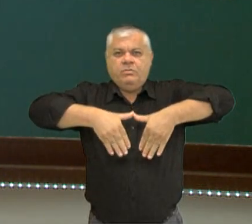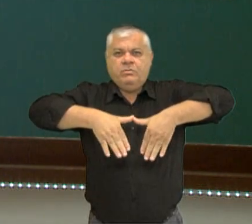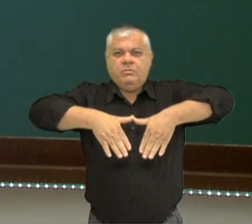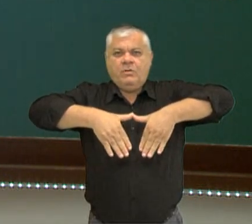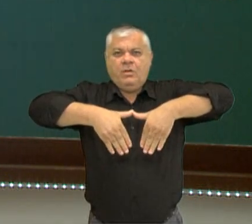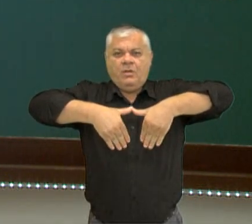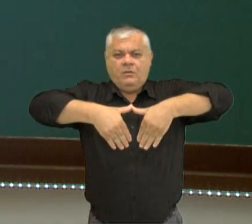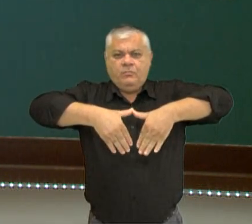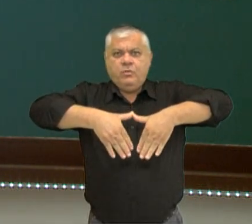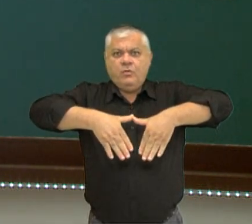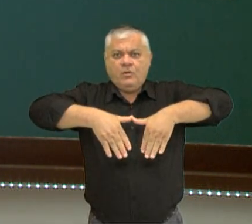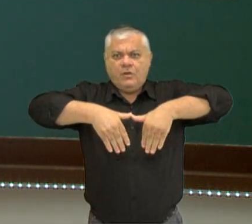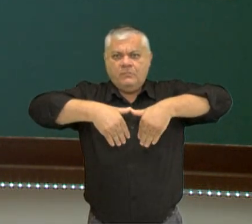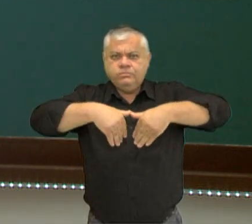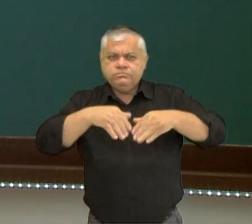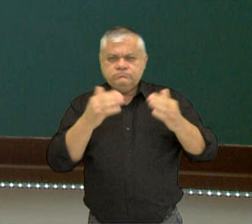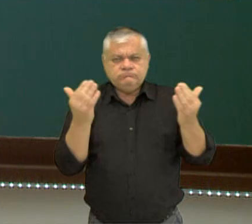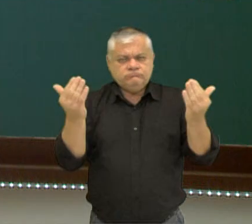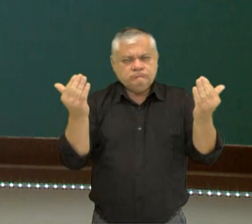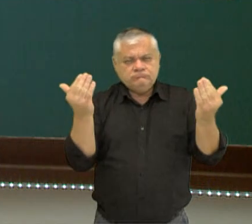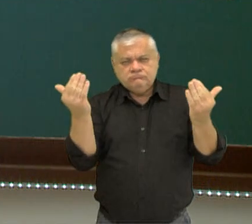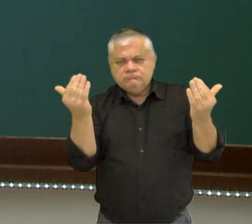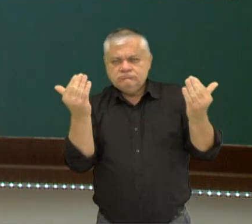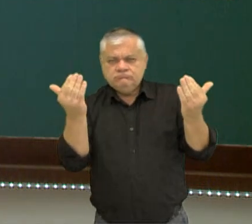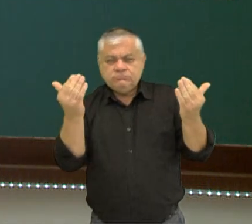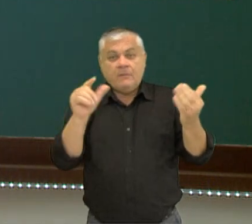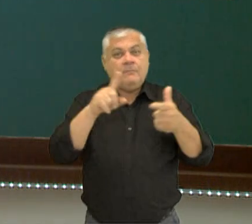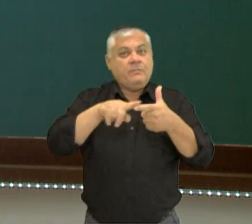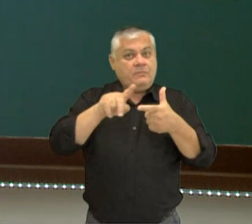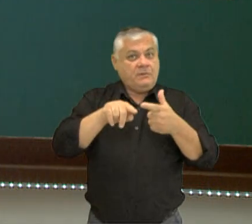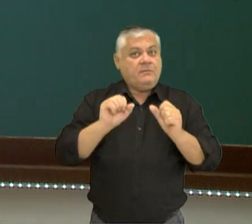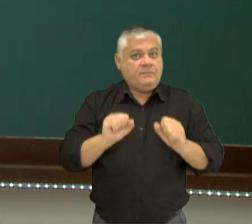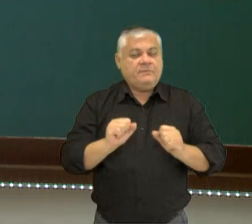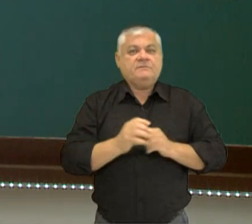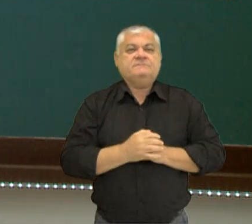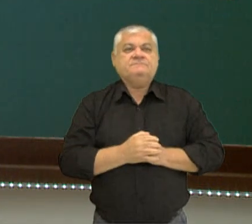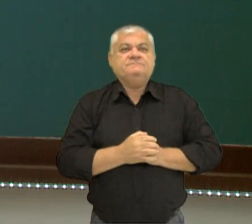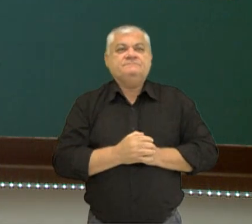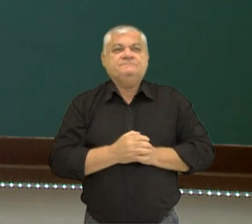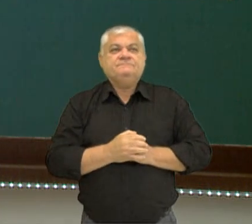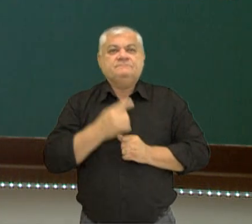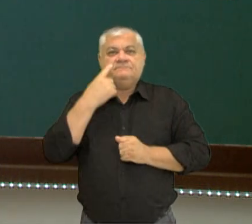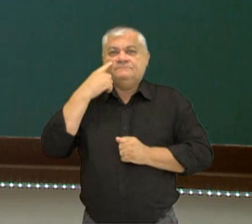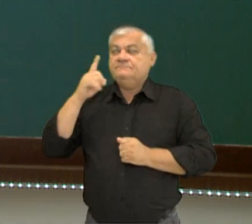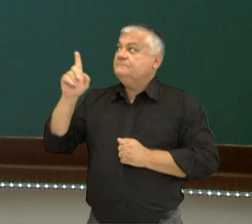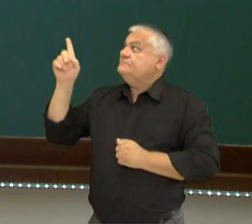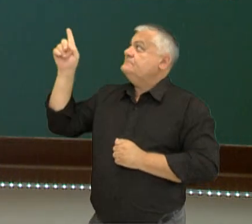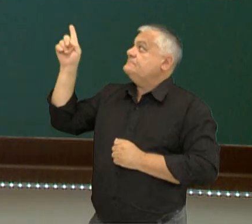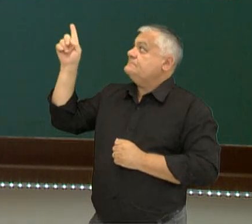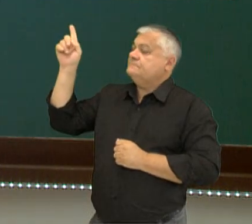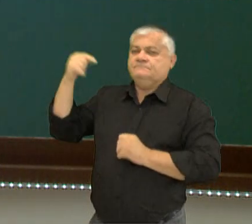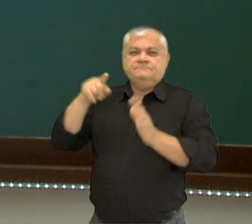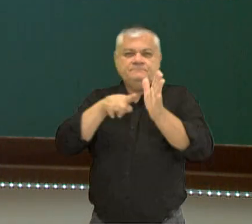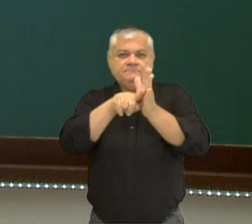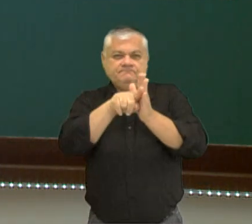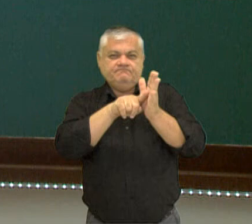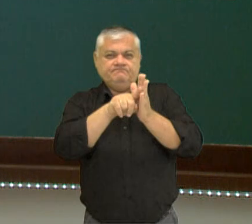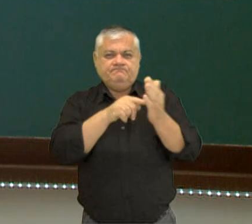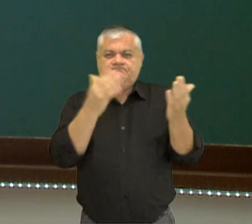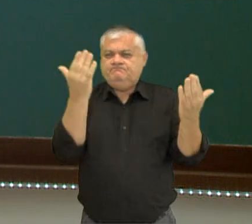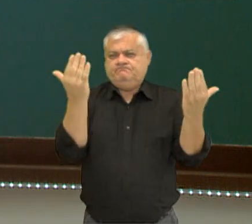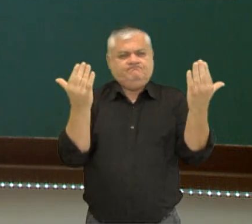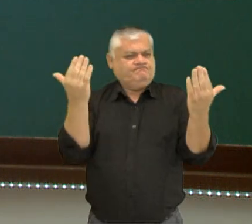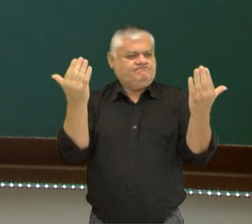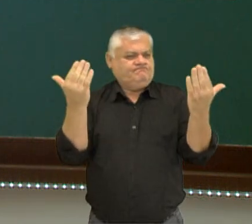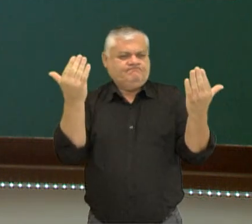identificar alguns possíveis problemas nesse sistema, tá? Então, olha só, ele vai investigar, vai confirmar